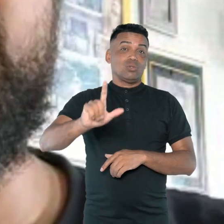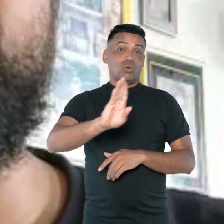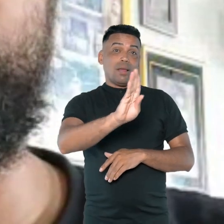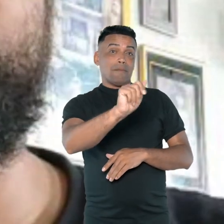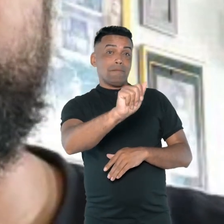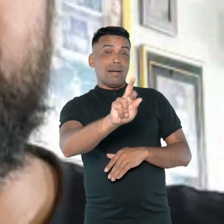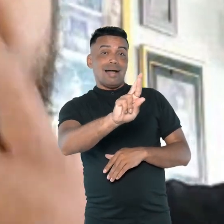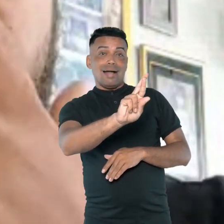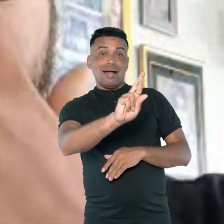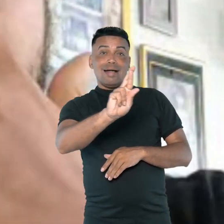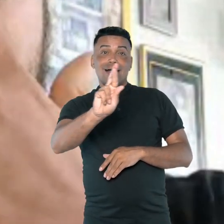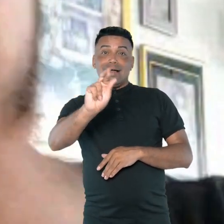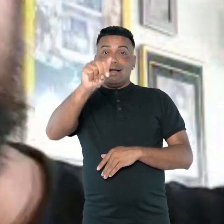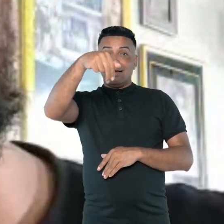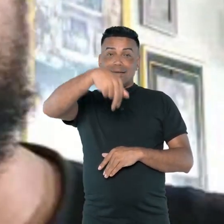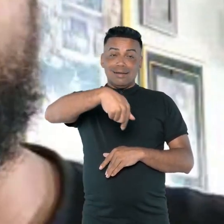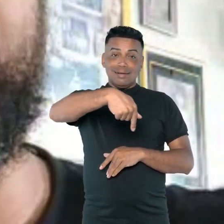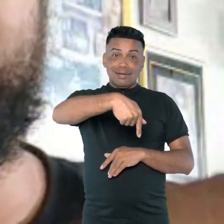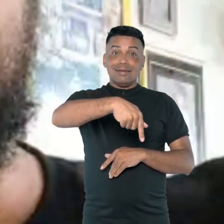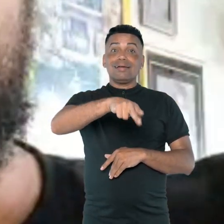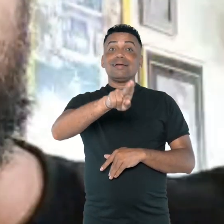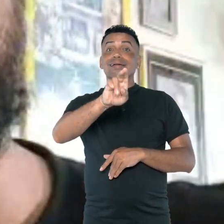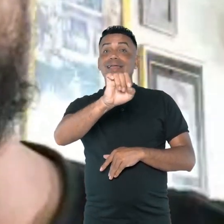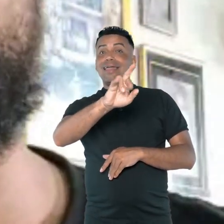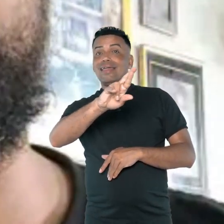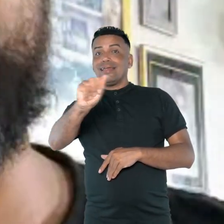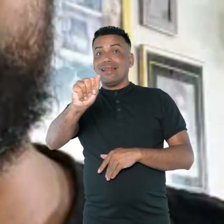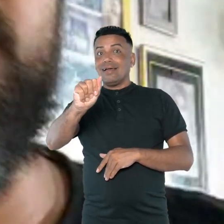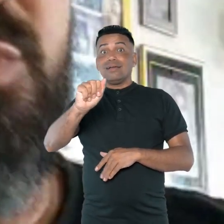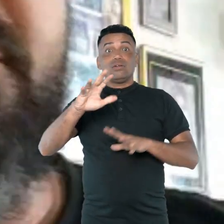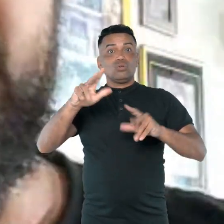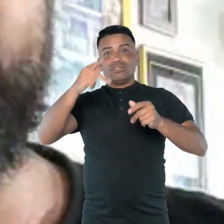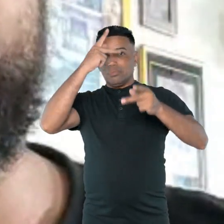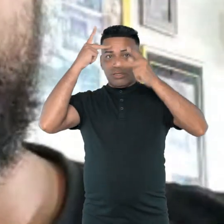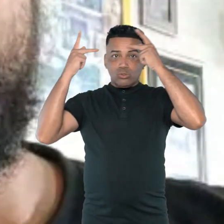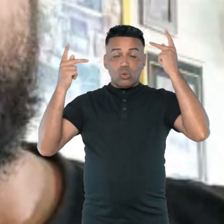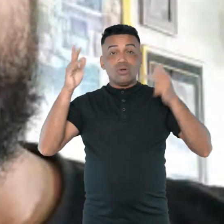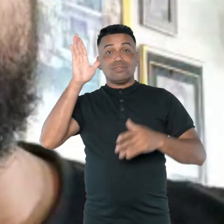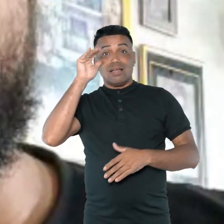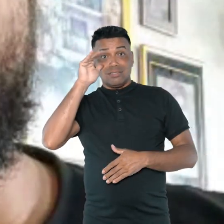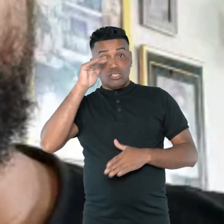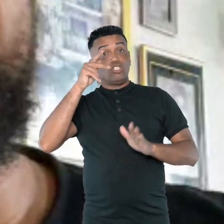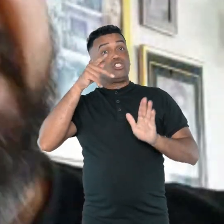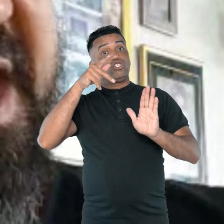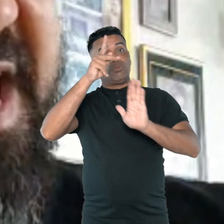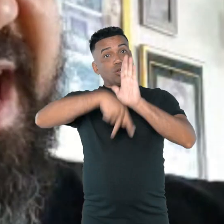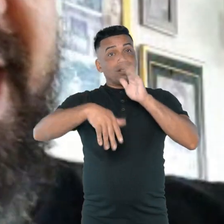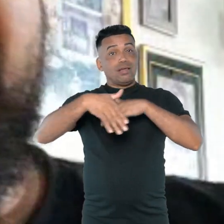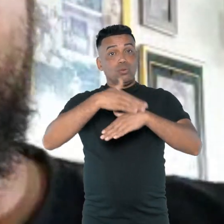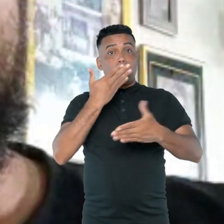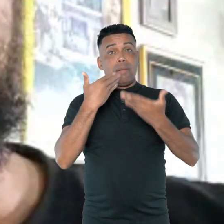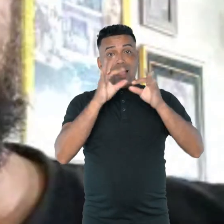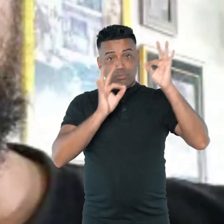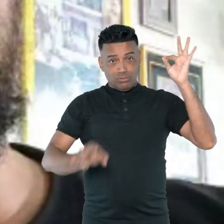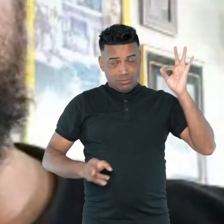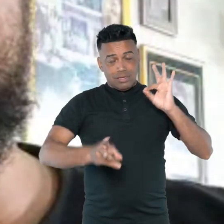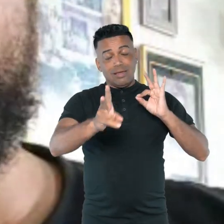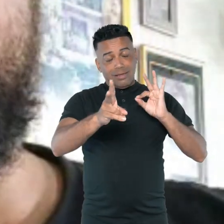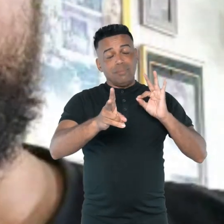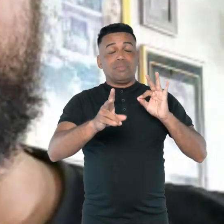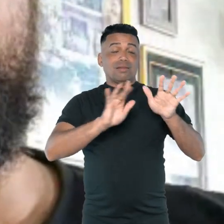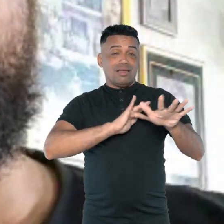a todos os seguidores do Sempre o Papo e quem for ver essa conversa futuramente nas redes,